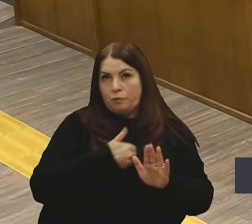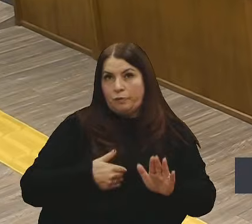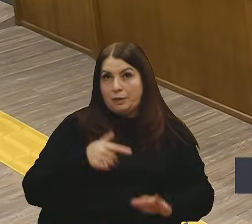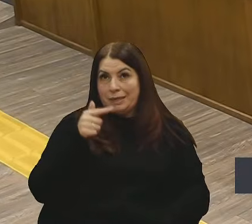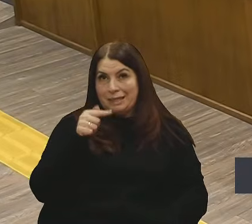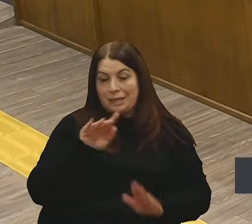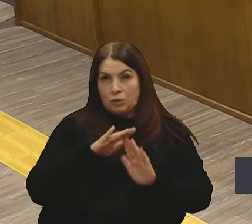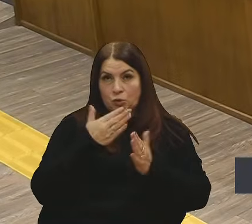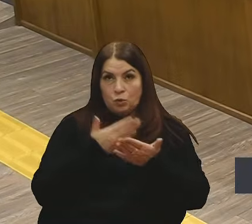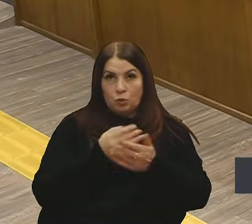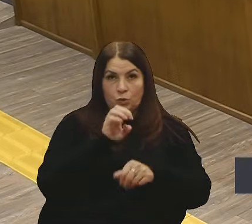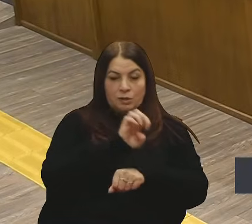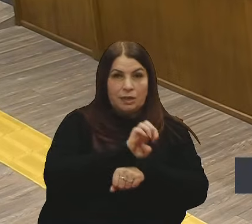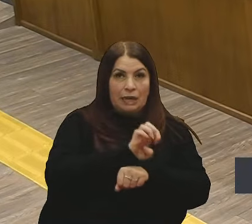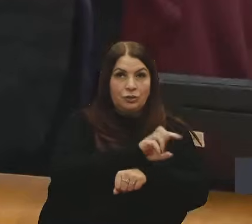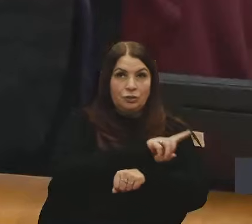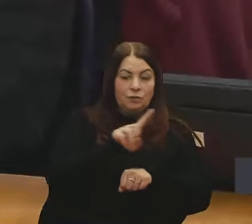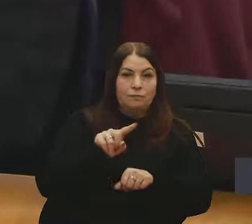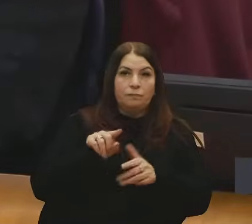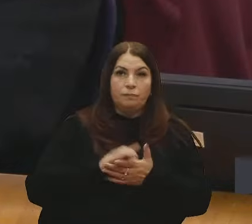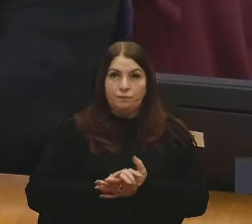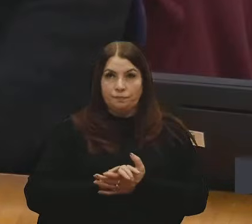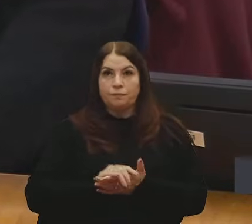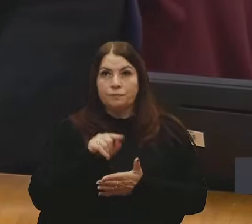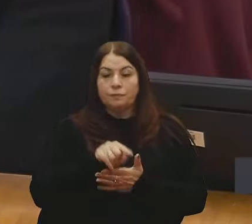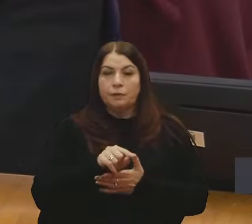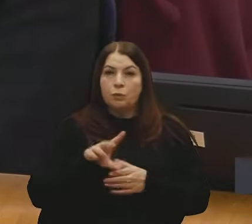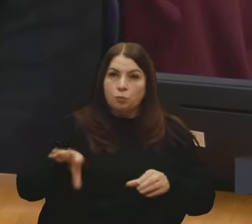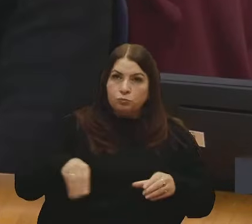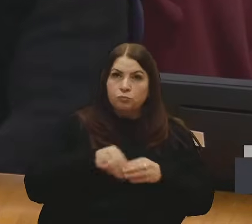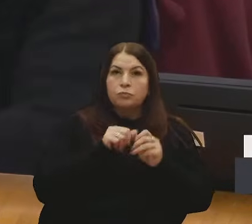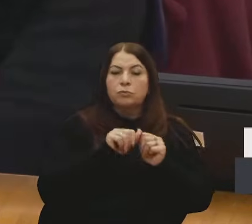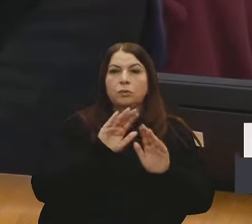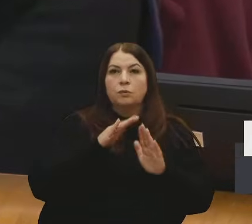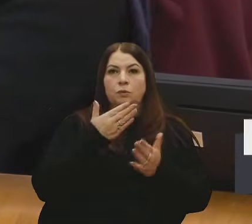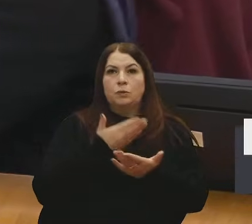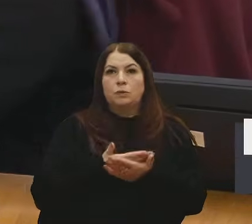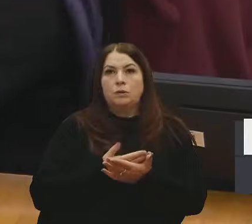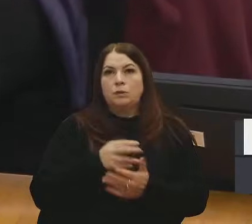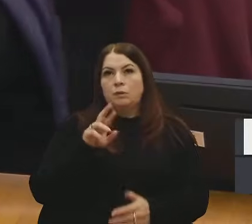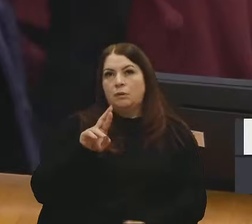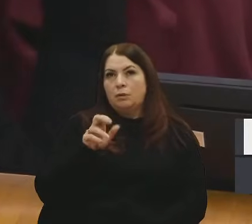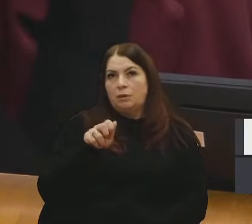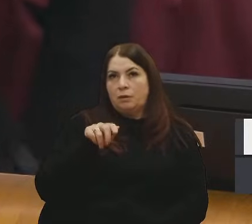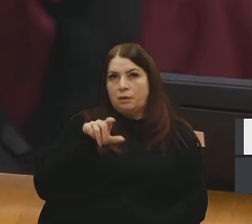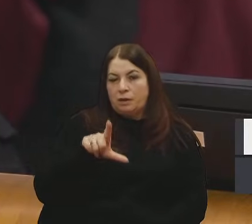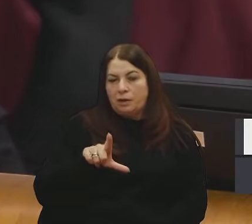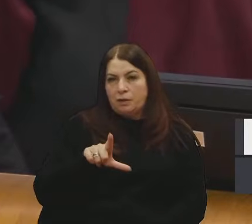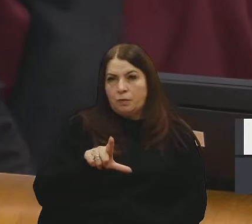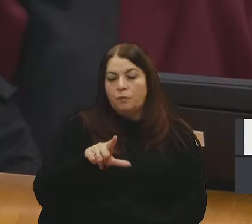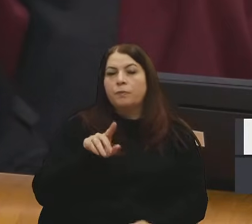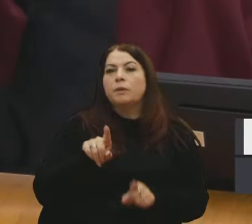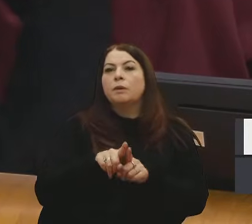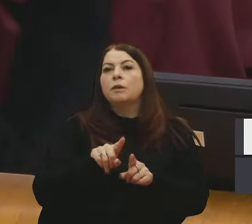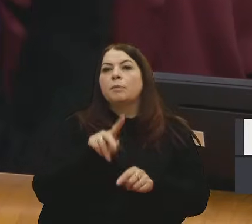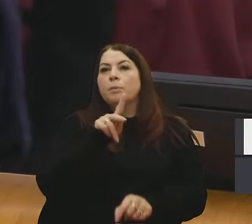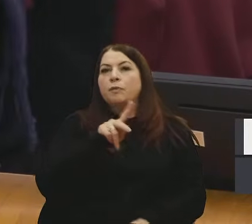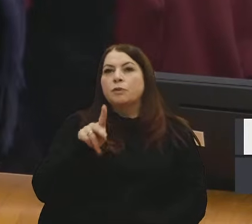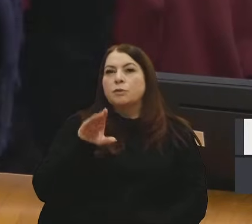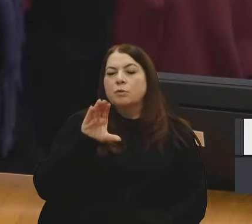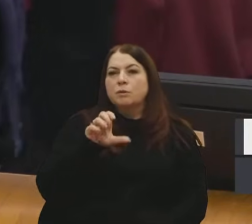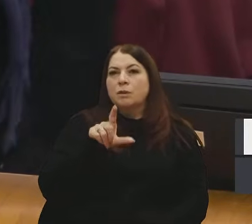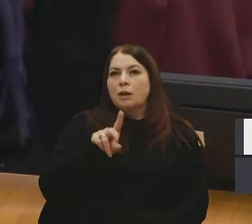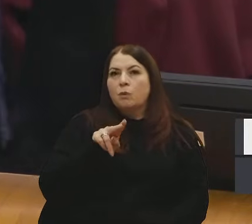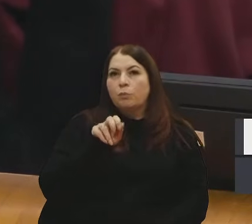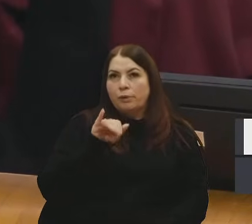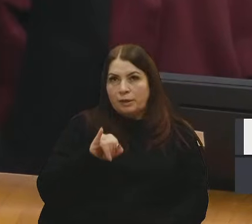escolas estaduais de Caxias estão, né, nesse bolo. Escola Raquel Graziotin, no Fátima, professor Claurí